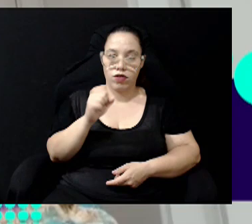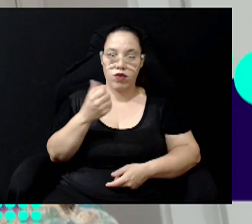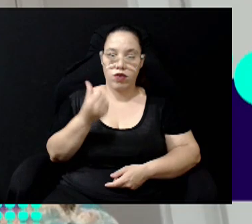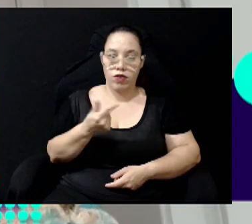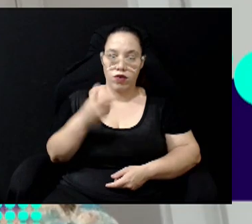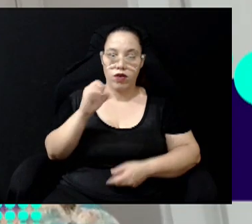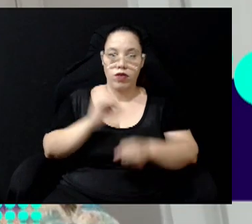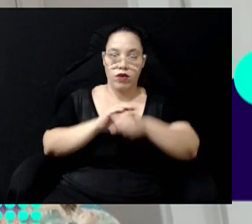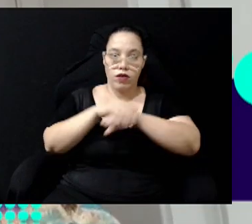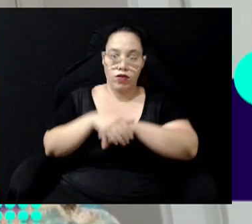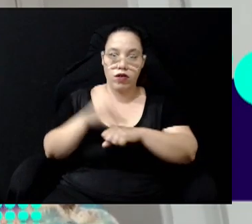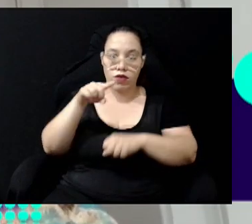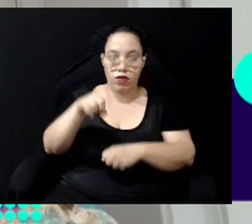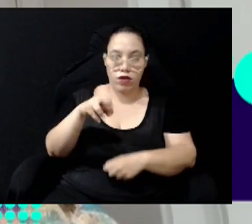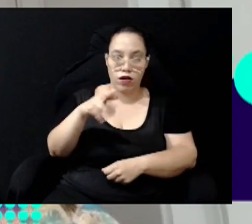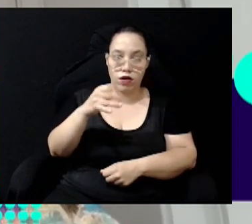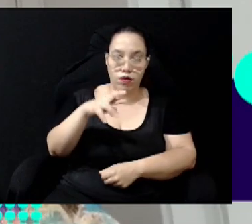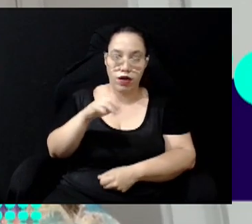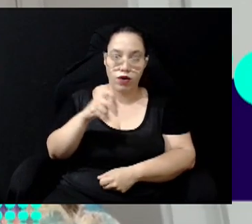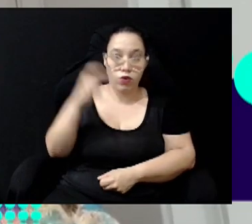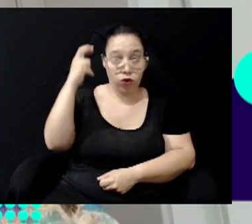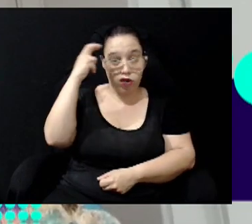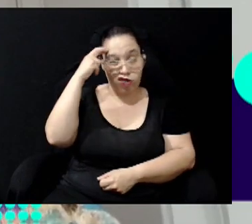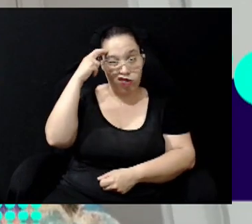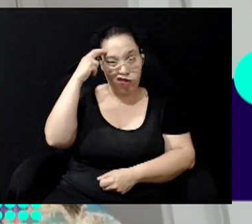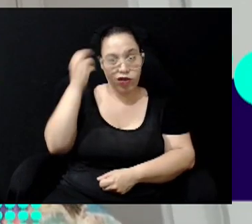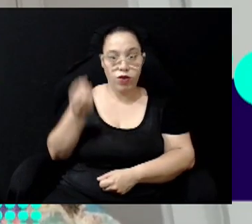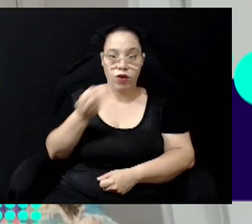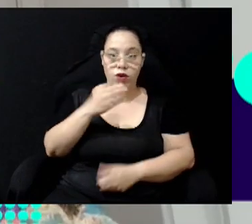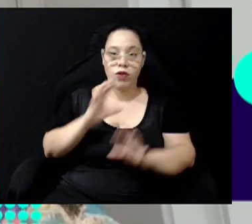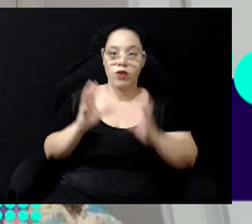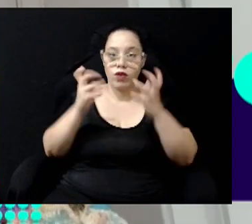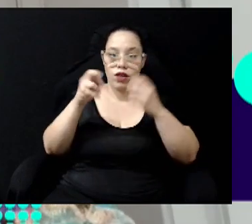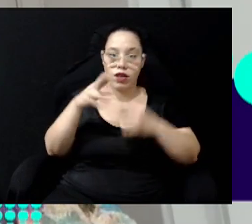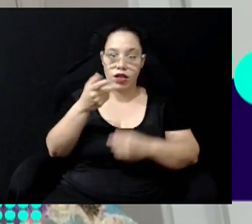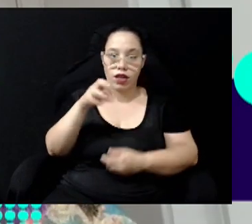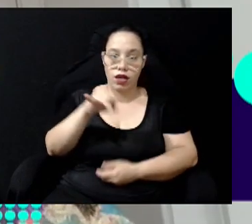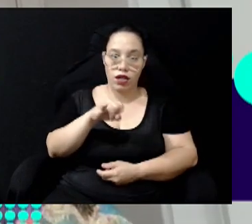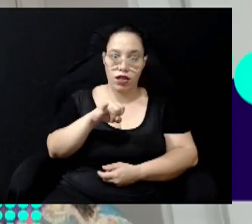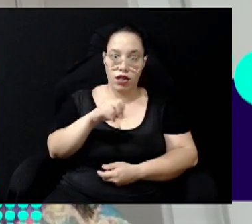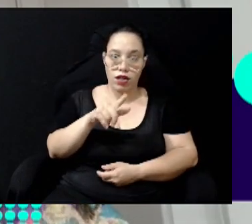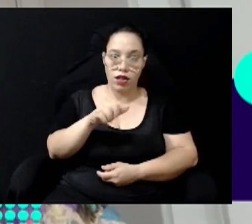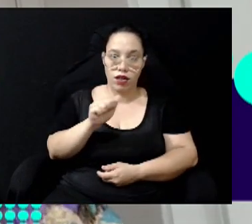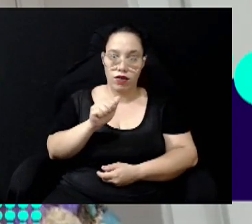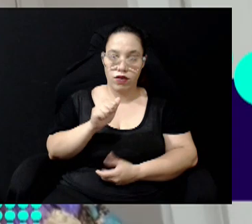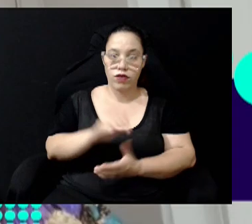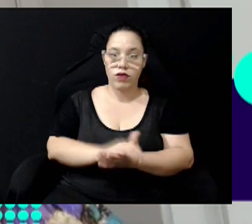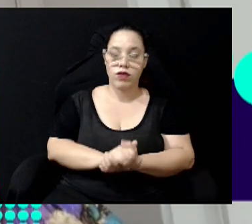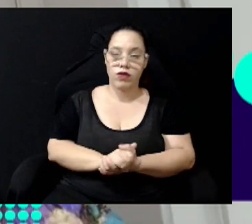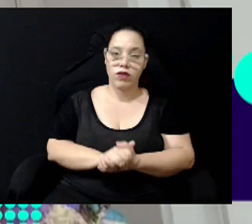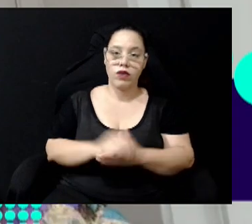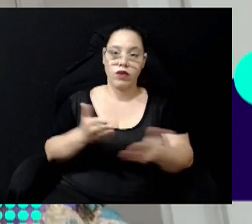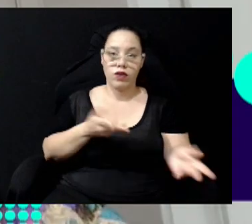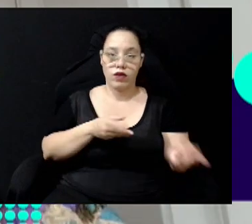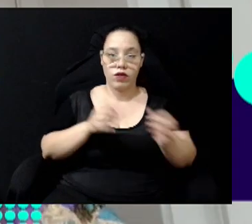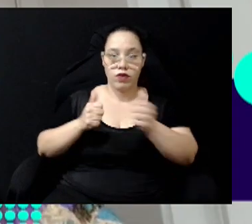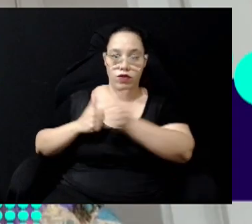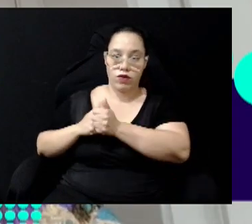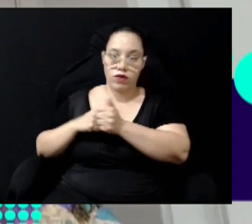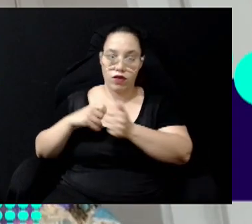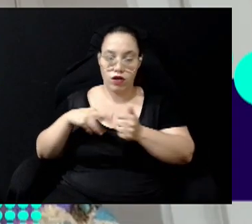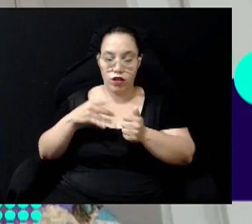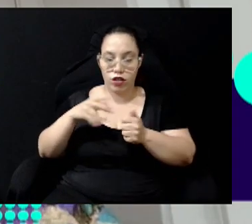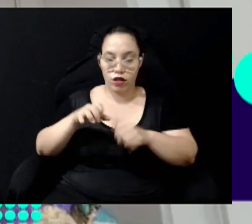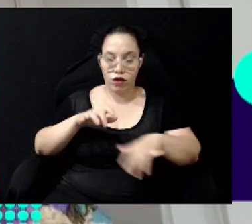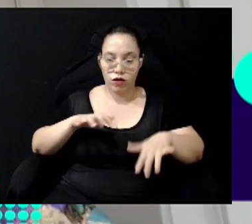estarei na Rabeca Cultural com o meu mais novo show, Graziela Medori Canta Marcos Vale, acompanhada de Alexandre Viana no piano, Rafael